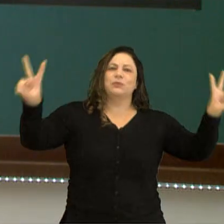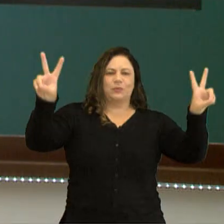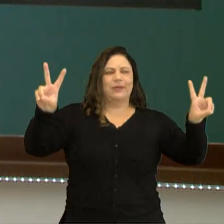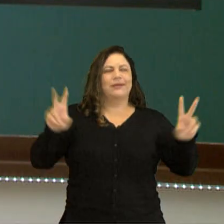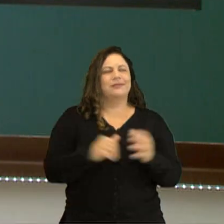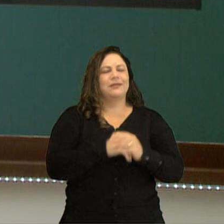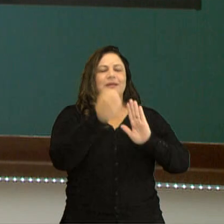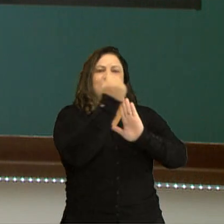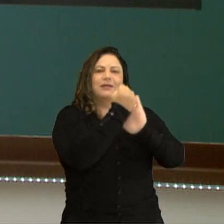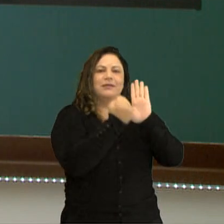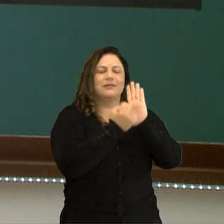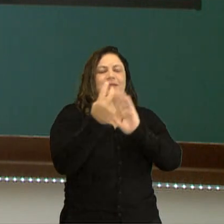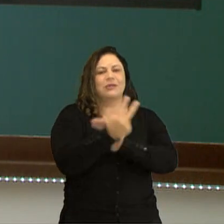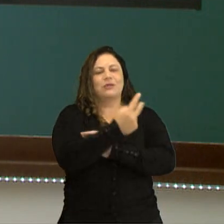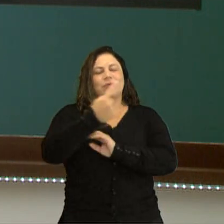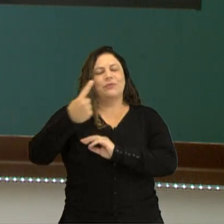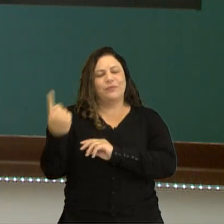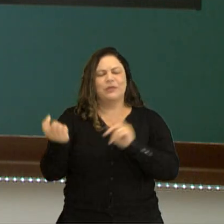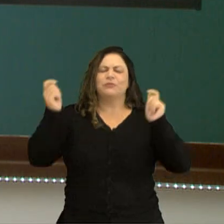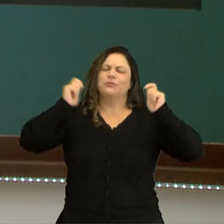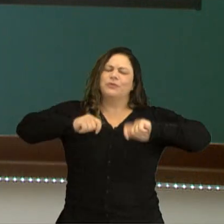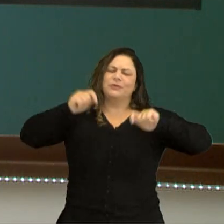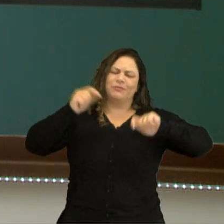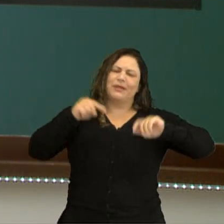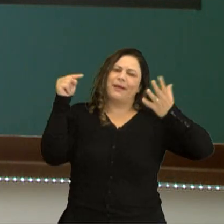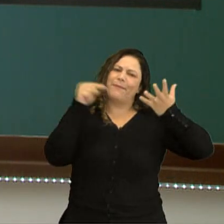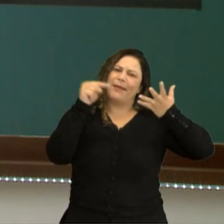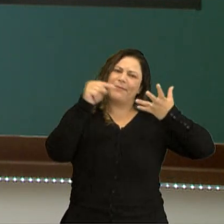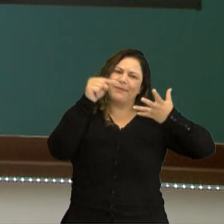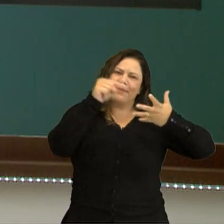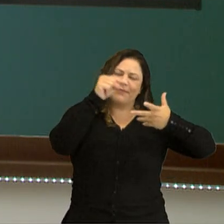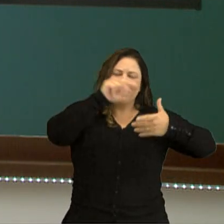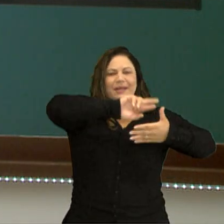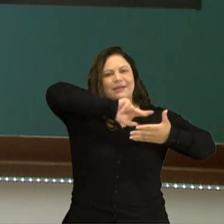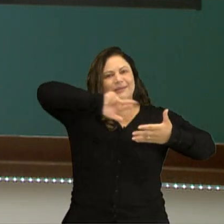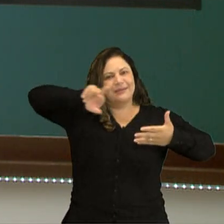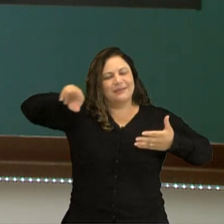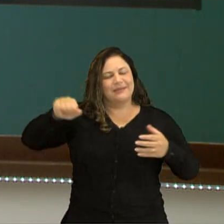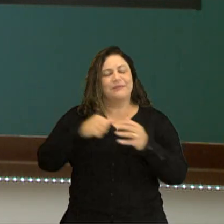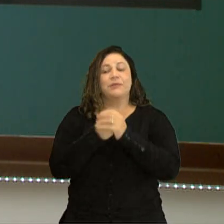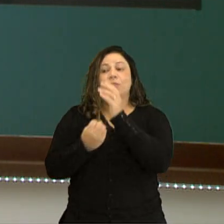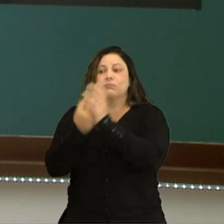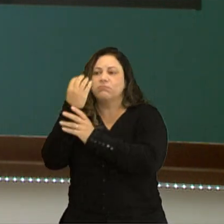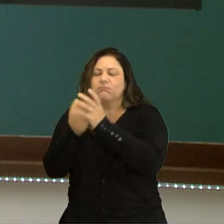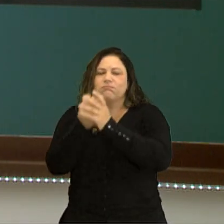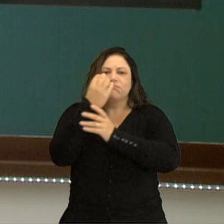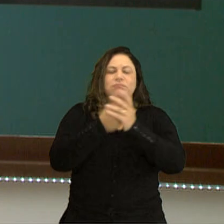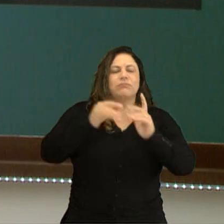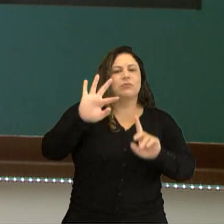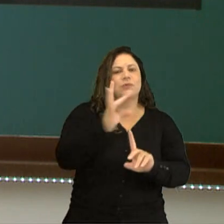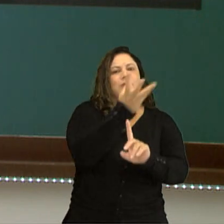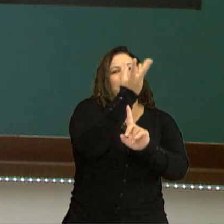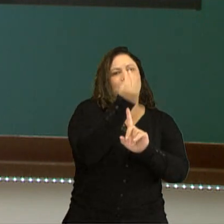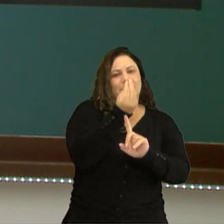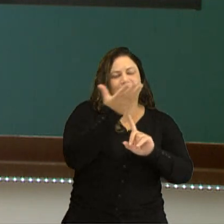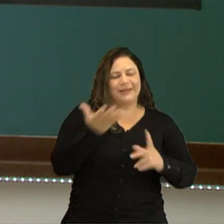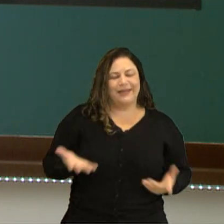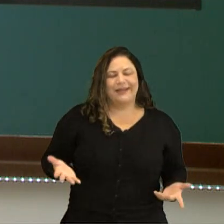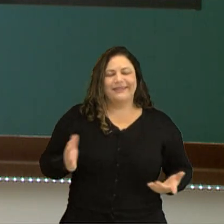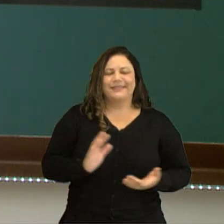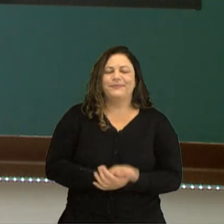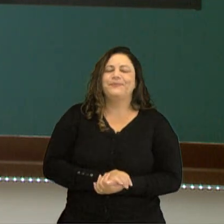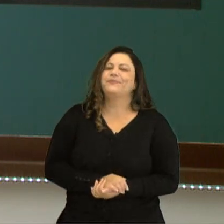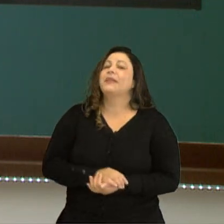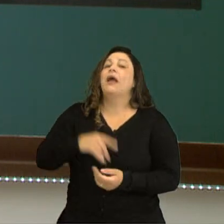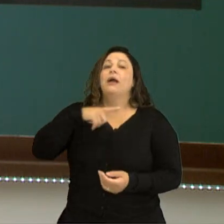XXI são inúmeras as possibilidades de se fazer, produzir arte, gente. Olha, nós